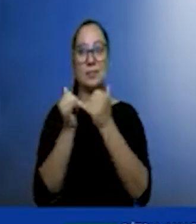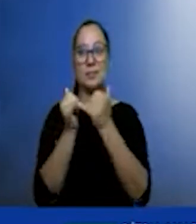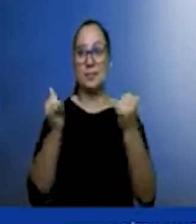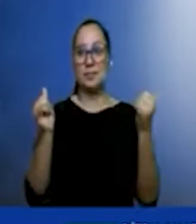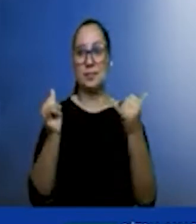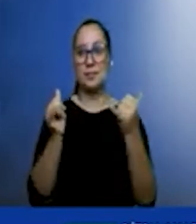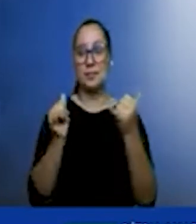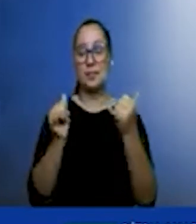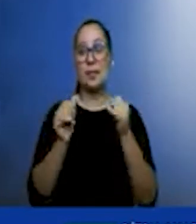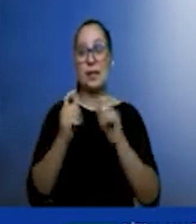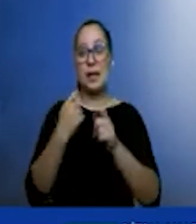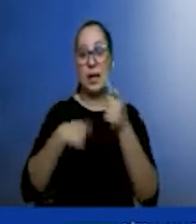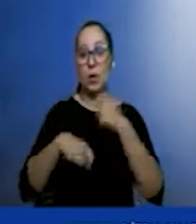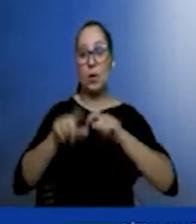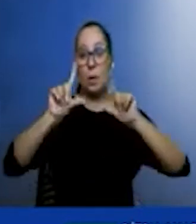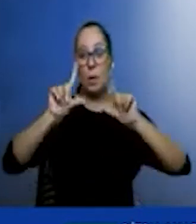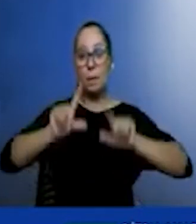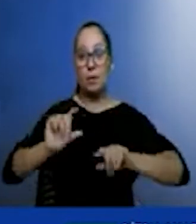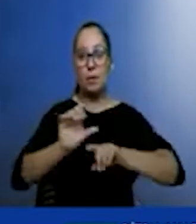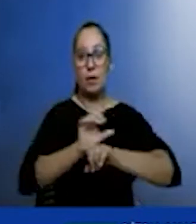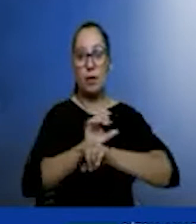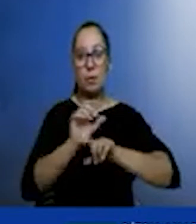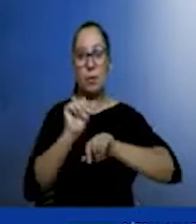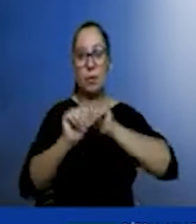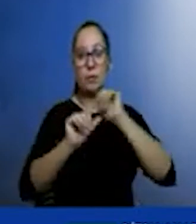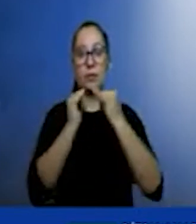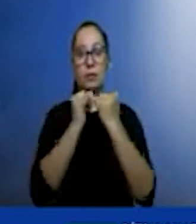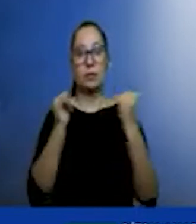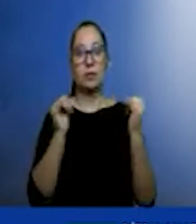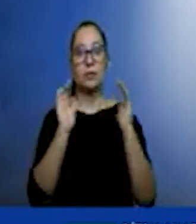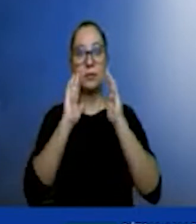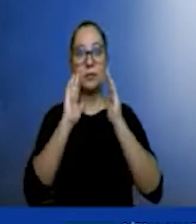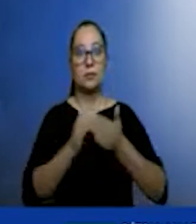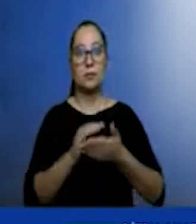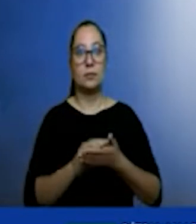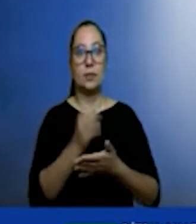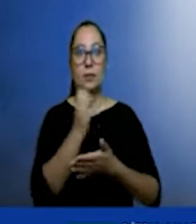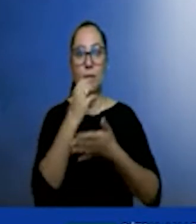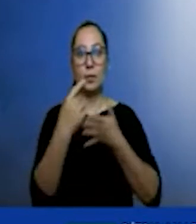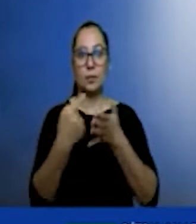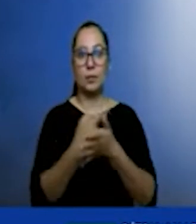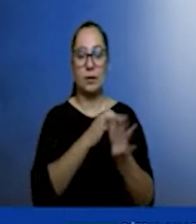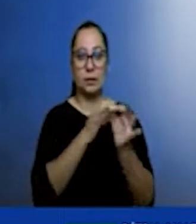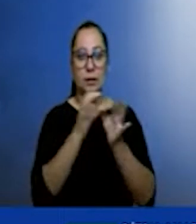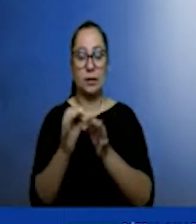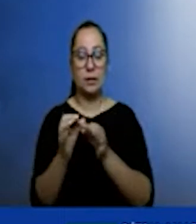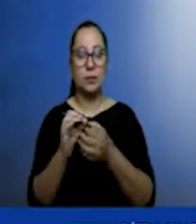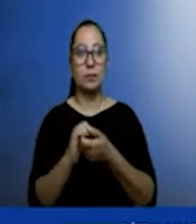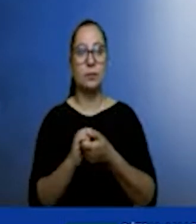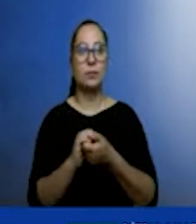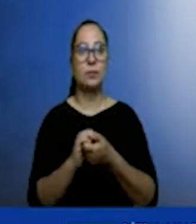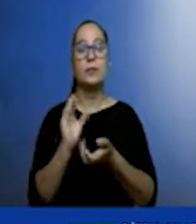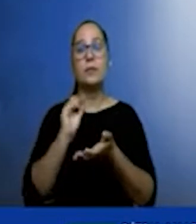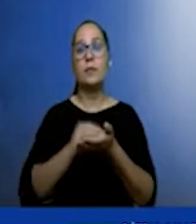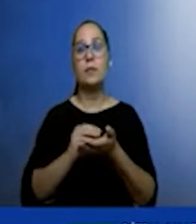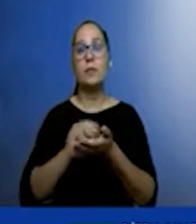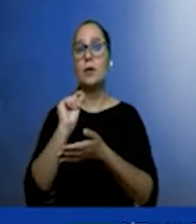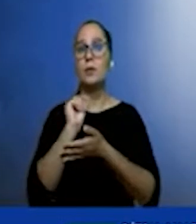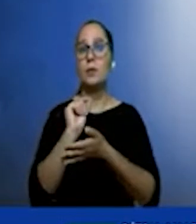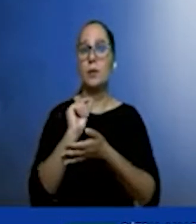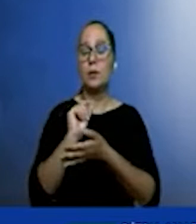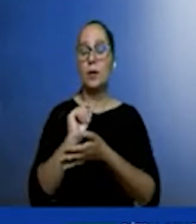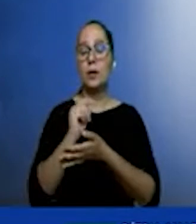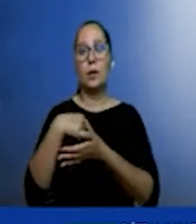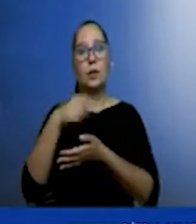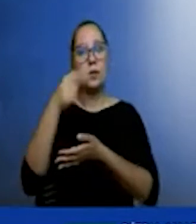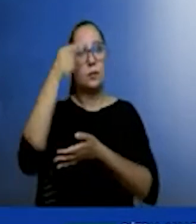carbono, mais especificamente uma transição energética? Essa é uma boa pergunta, O que falta? Se a gente parar para pensar, como